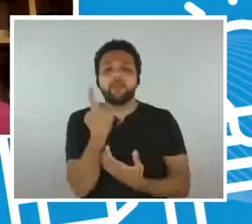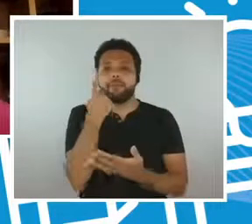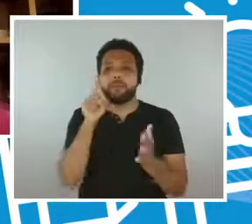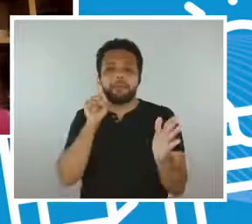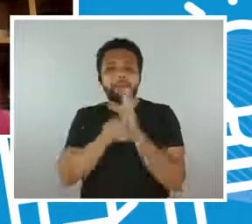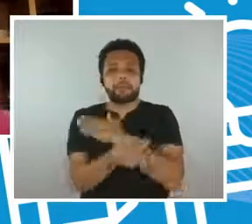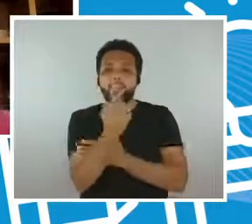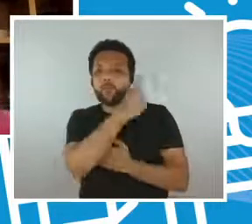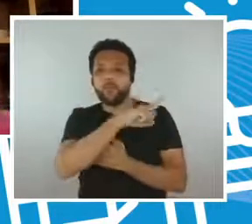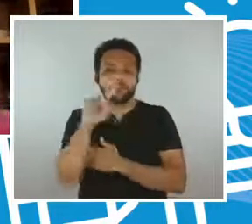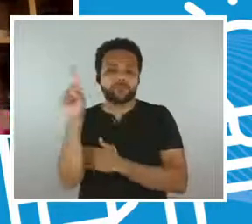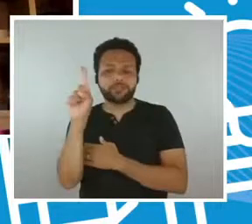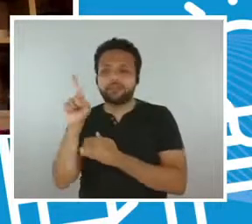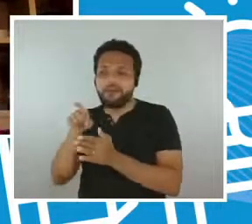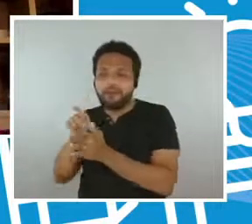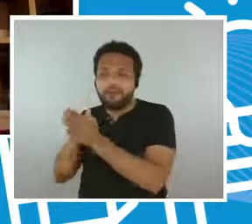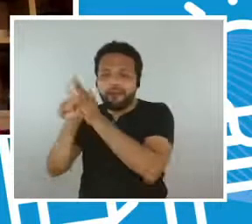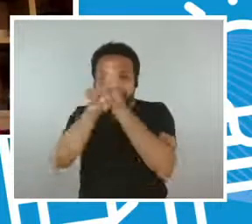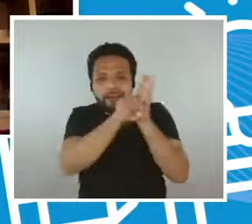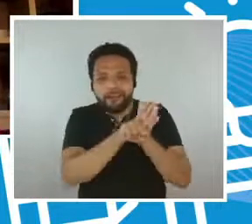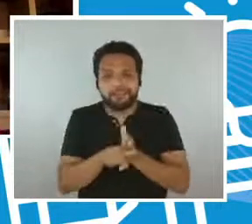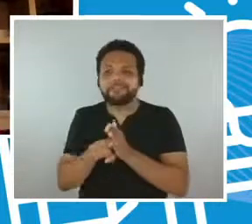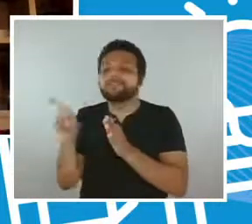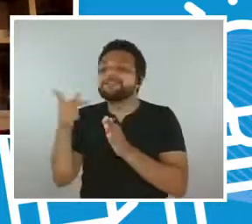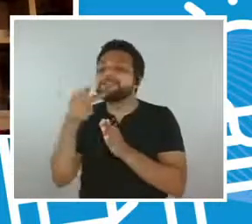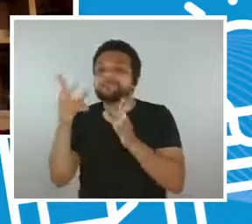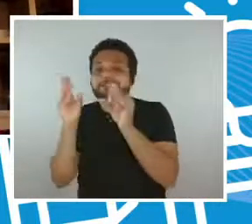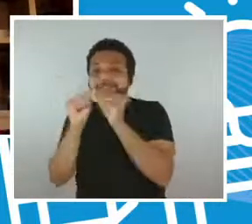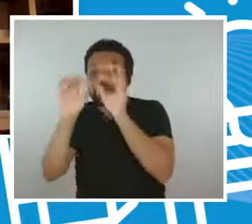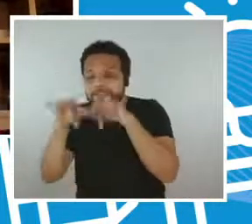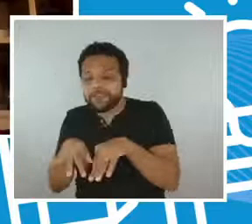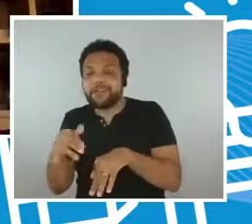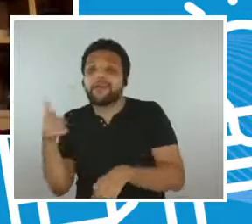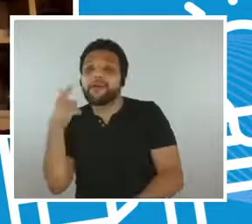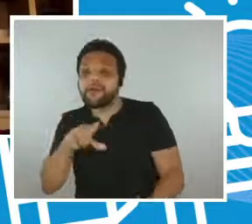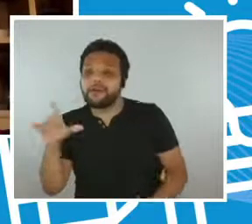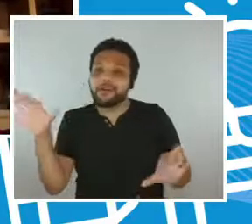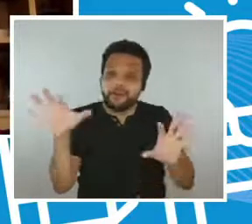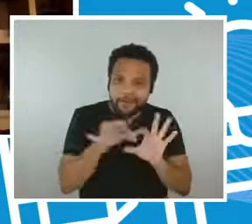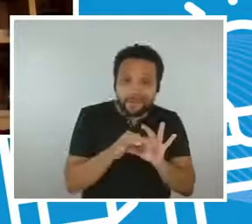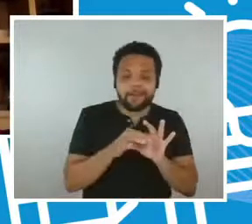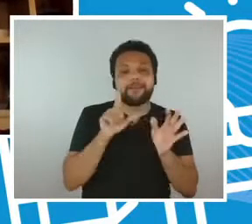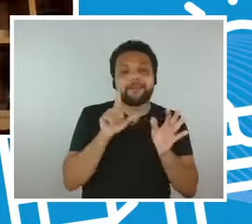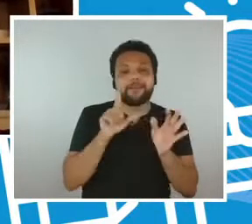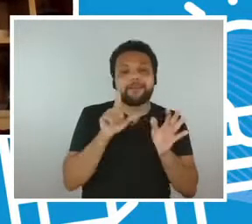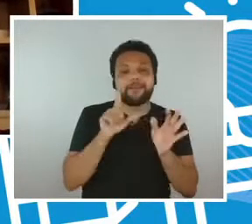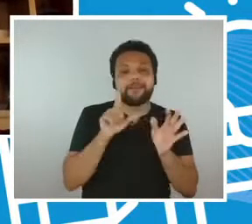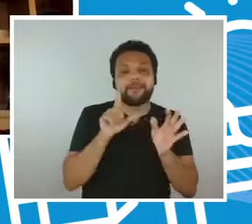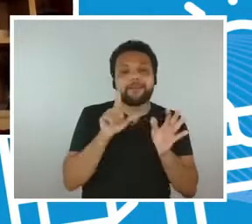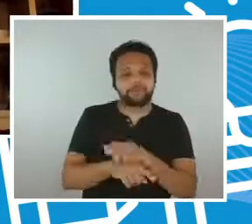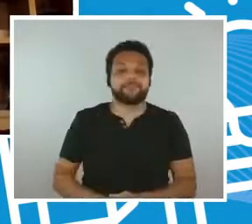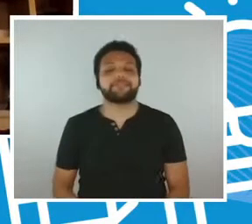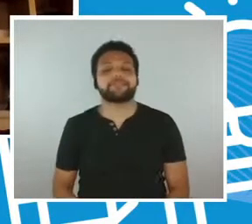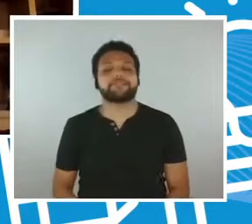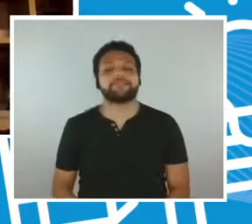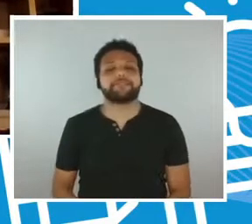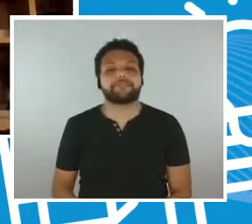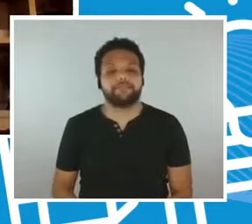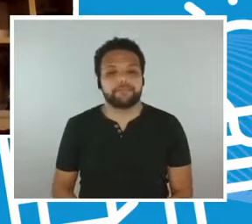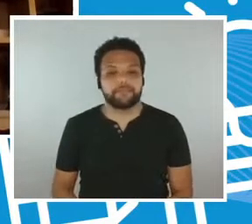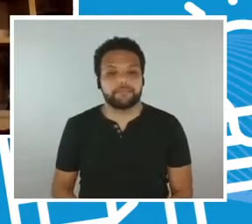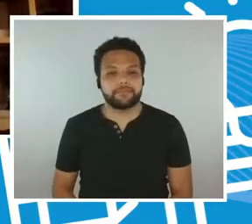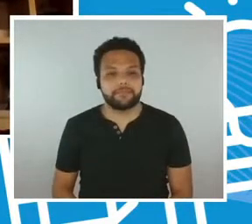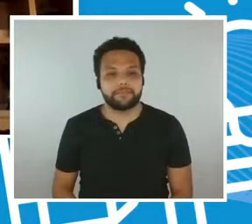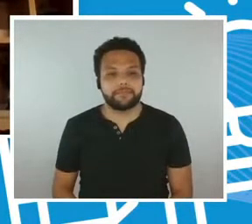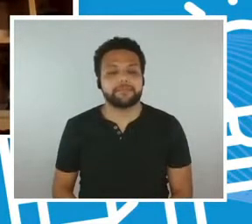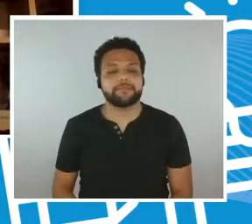na despedida de vocês, nas últimas palavras, vocês conectassem aí. E daí tem